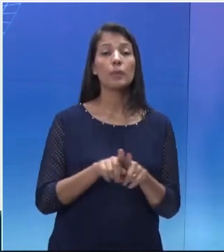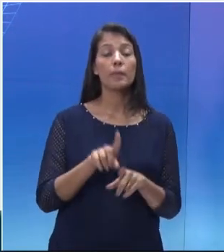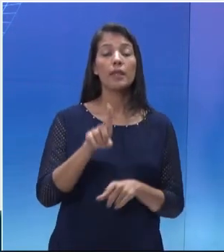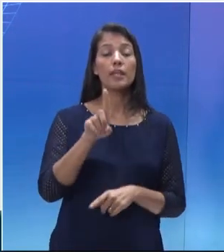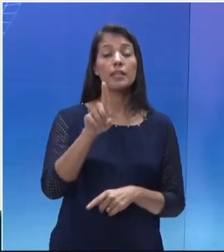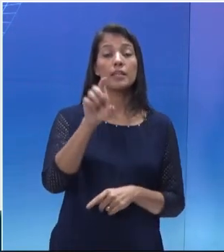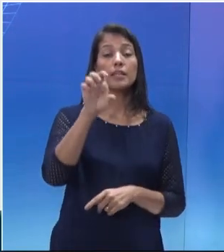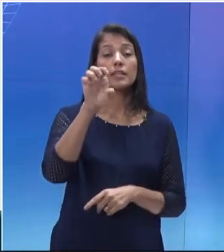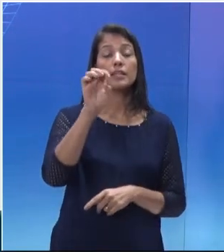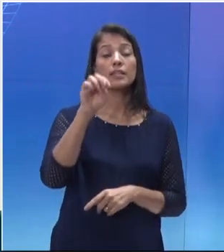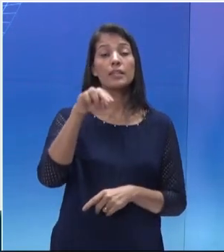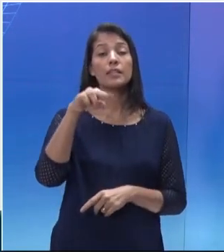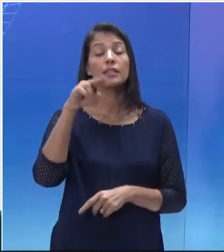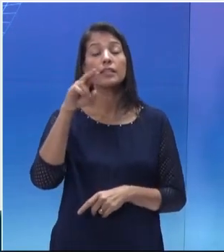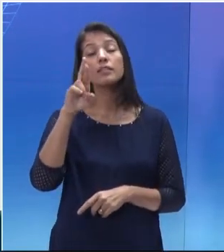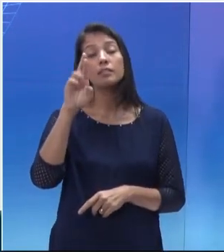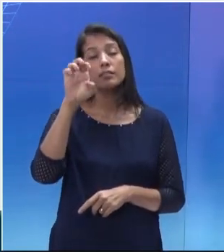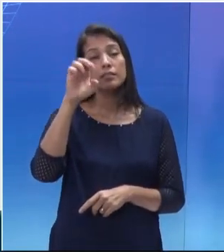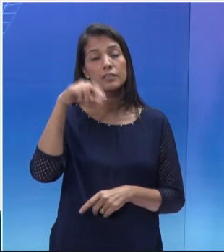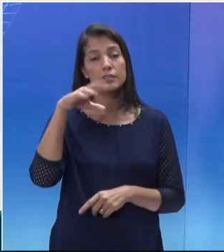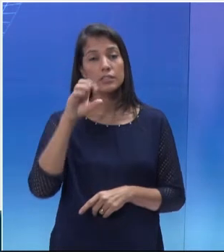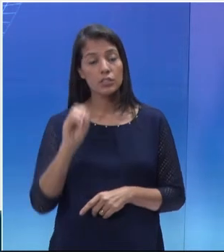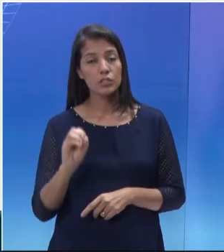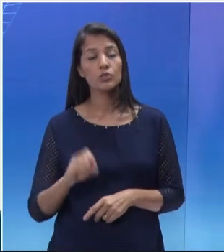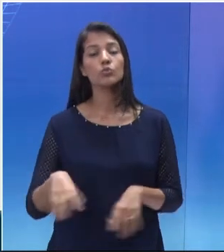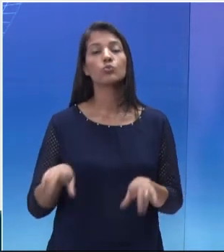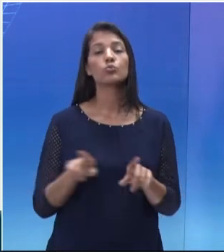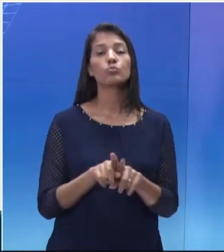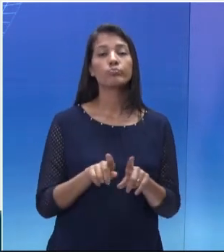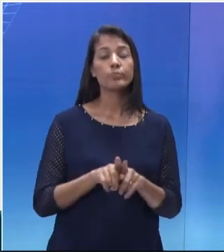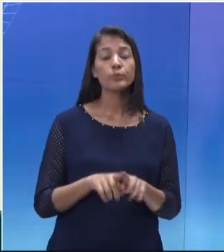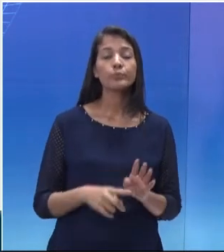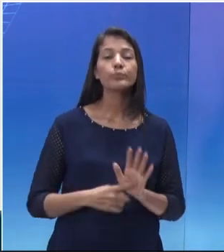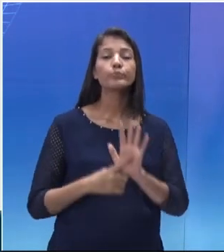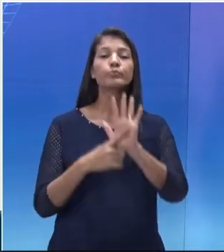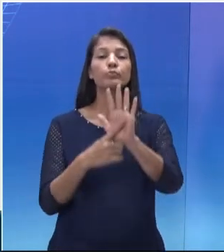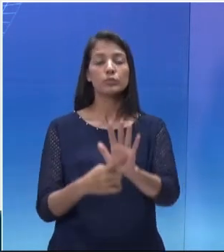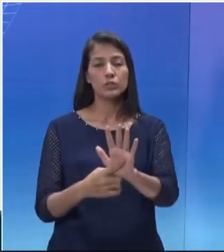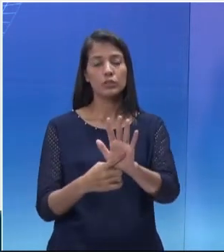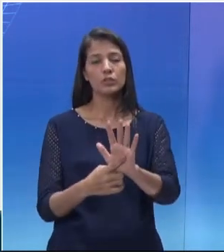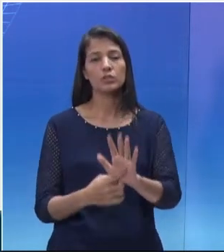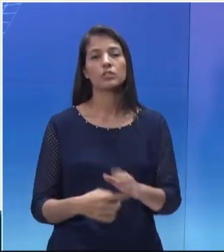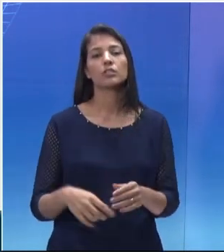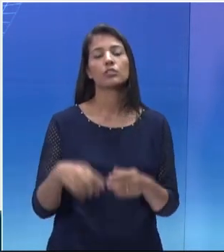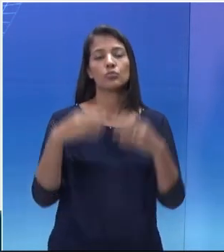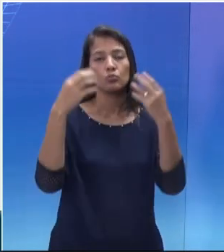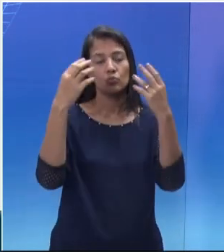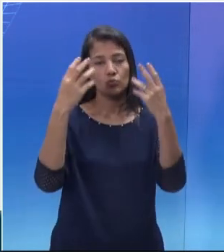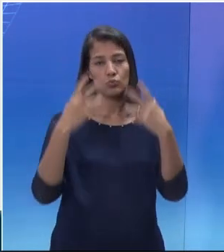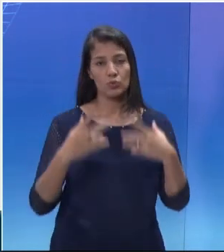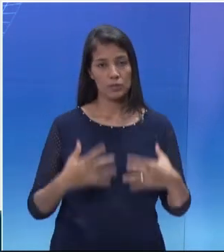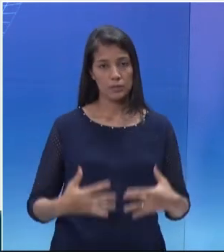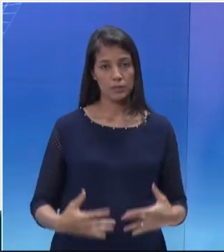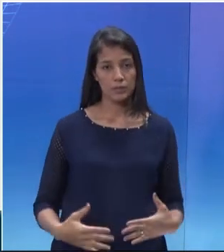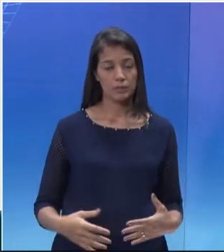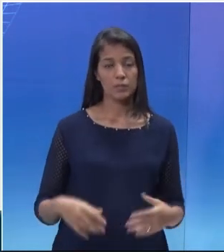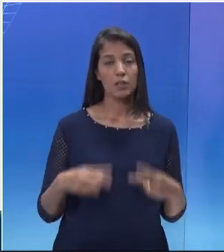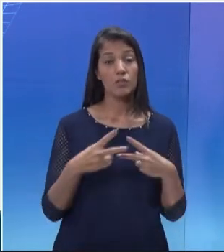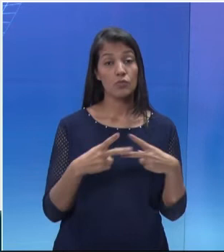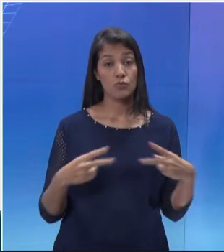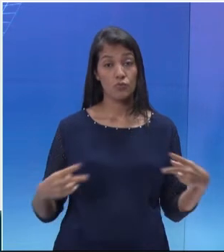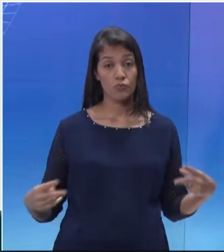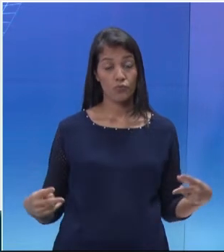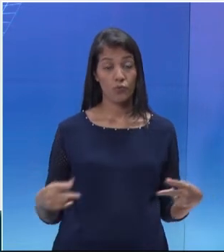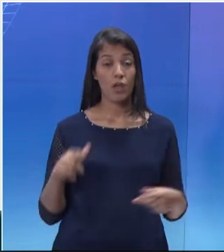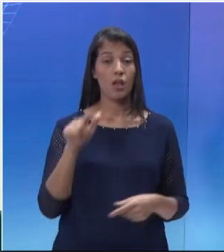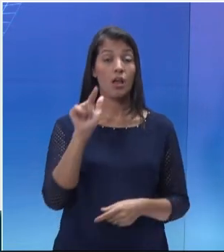alcalinas lá embaixo, a solução aquosa de NaCl entrando no meio reacional, o gás cloro sendo liberado